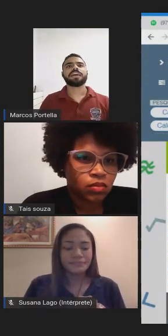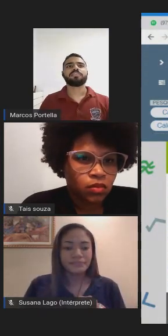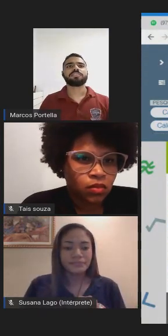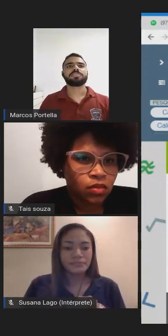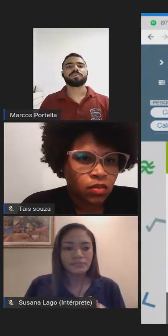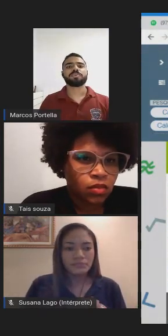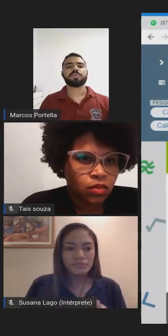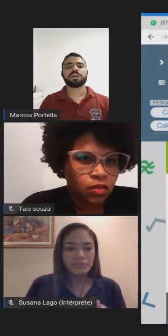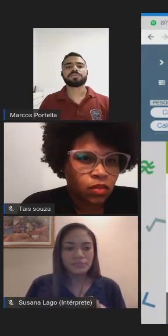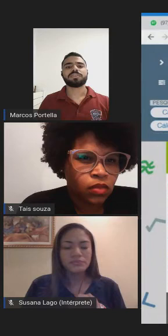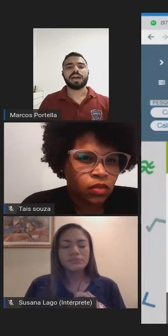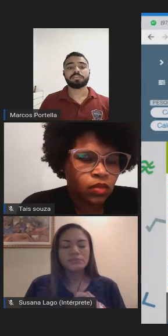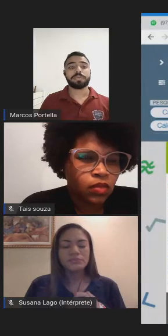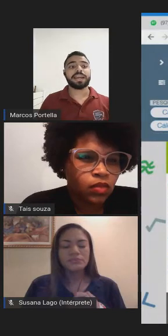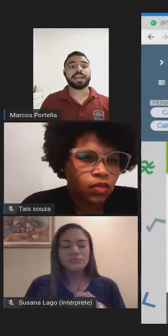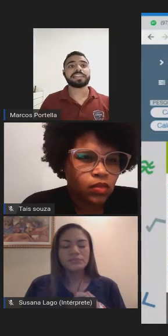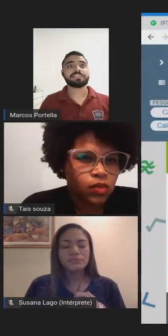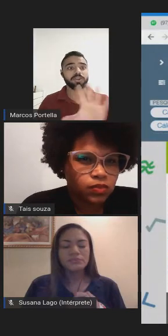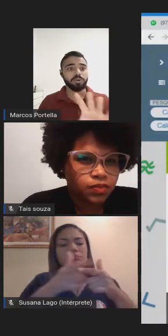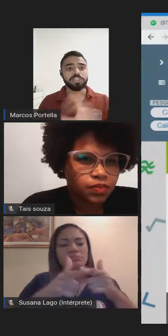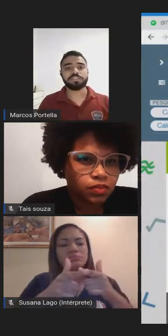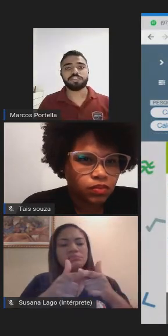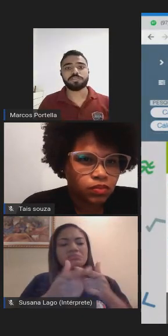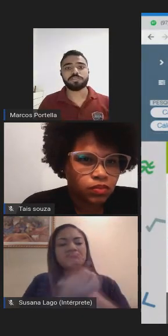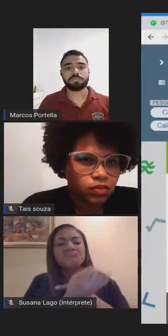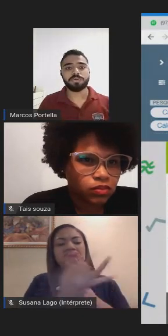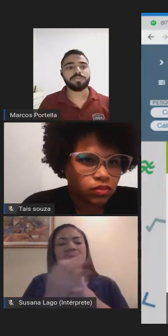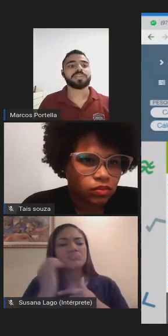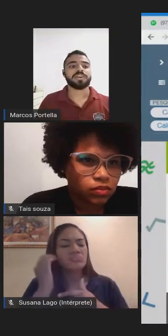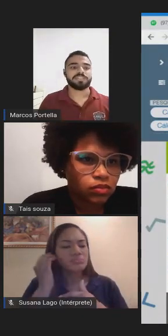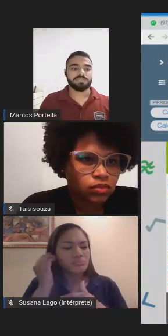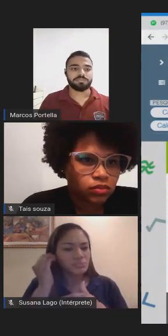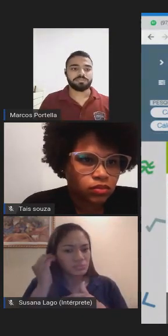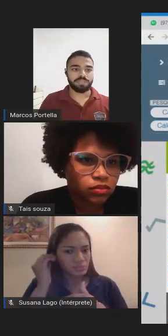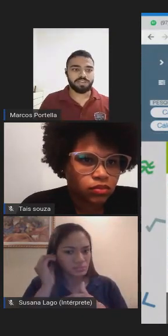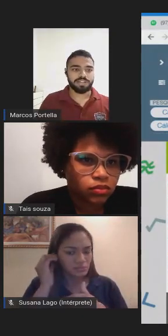E aí, eu vou dividir por quanto? Aí eu vou pegar esse valor e dividir por